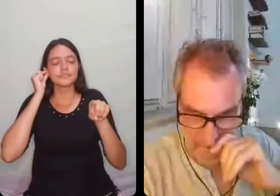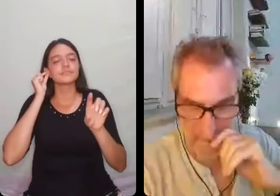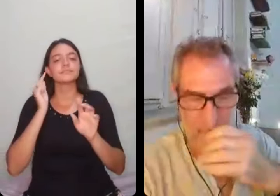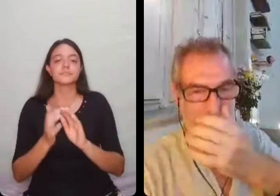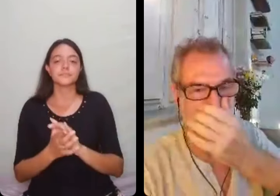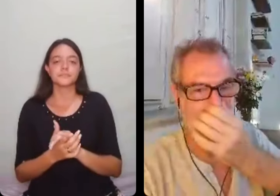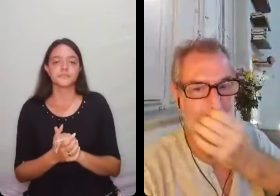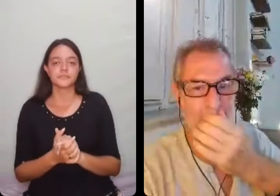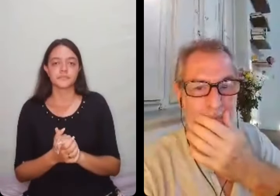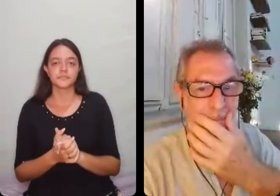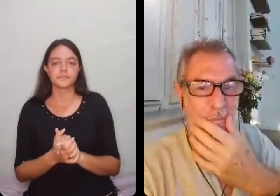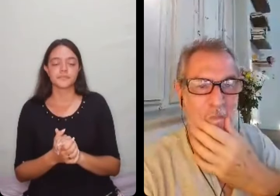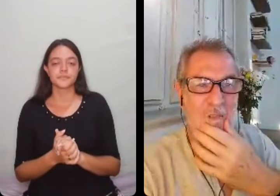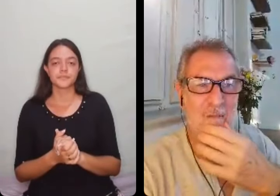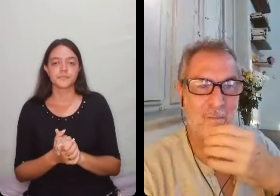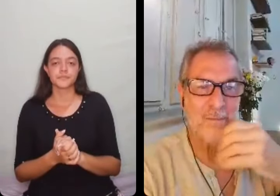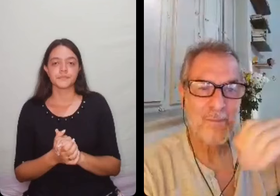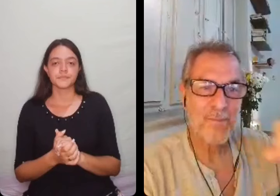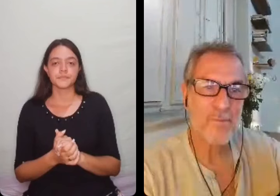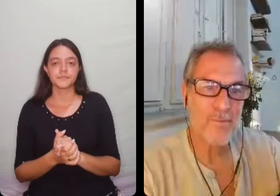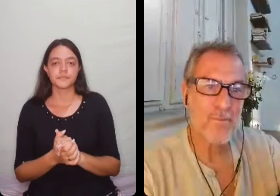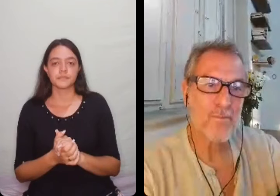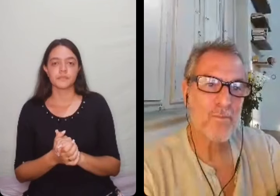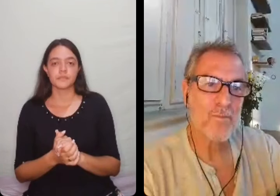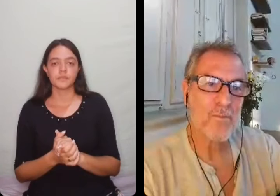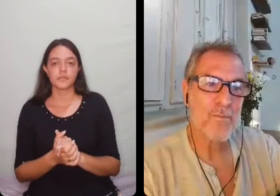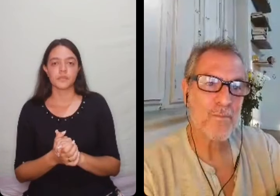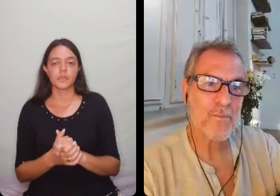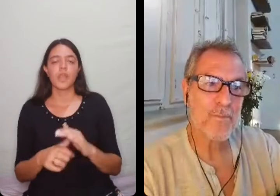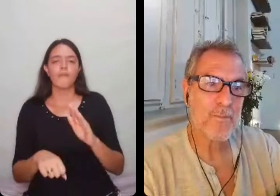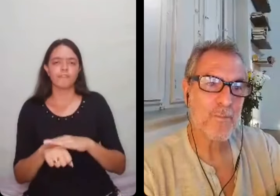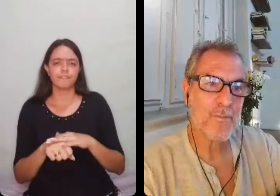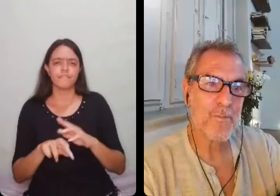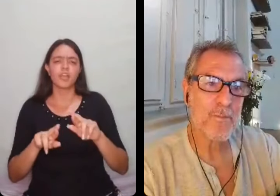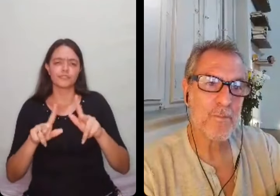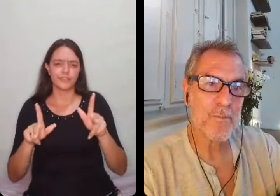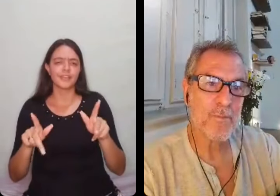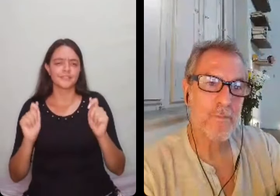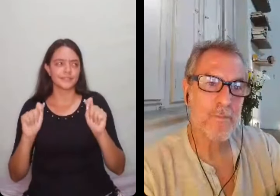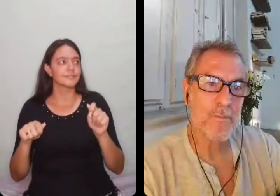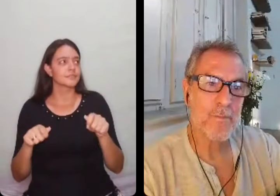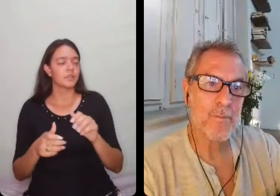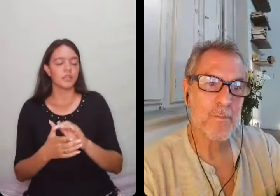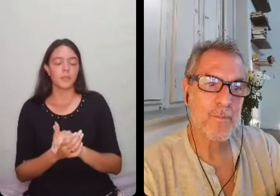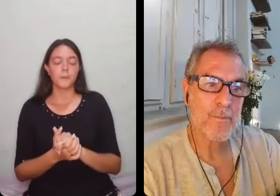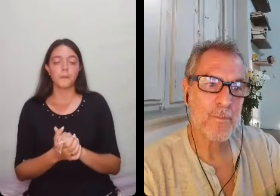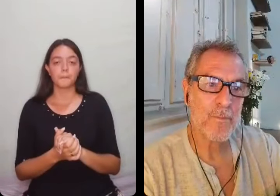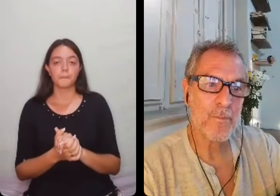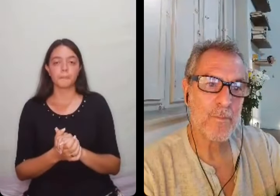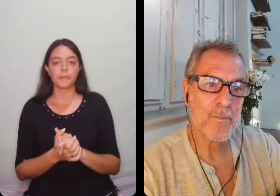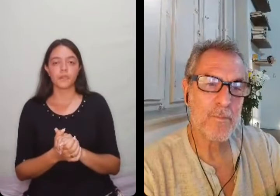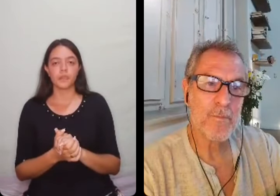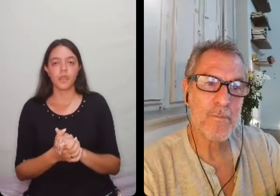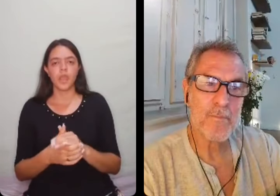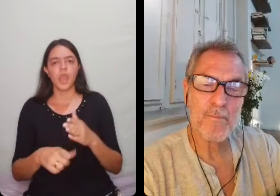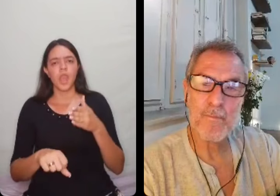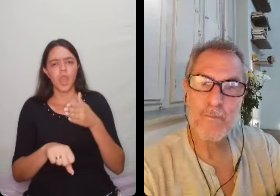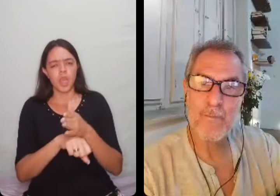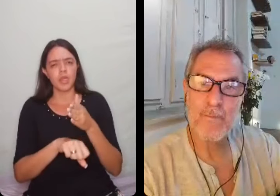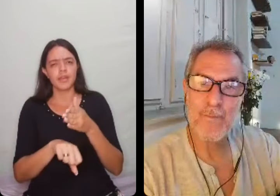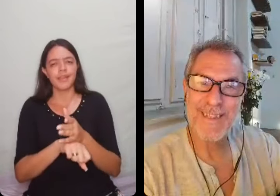Faz muita diferença. A gente entrando nesse ritual como se fosse no teatro, né? Terceiro sinal,